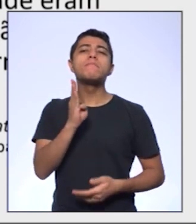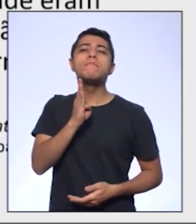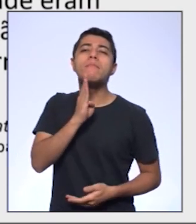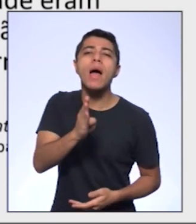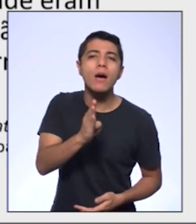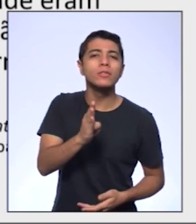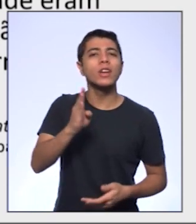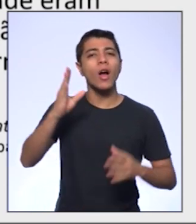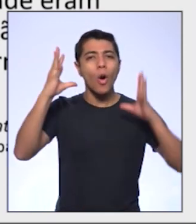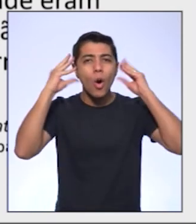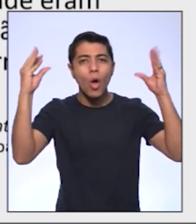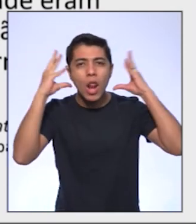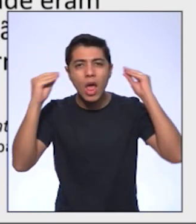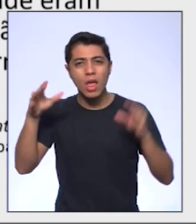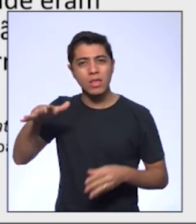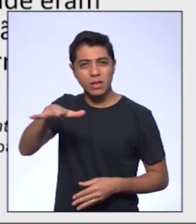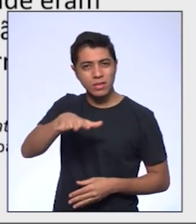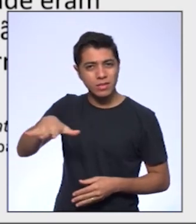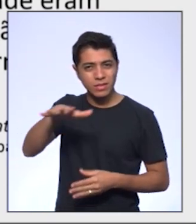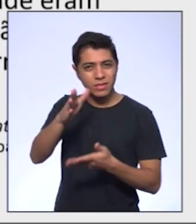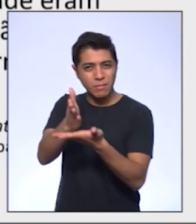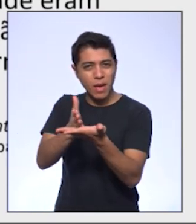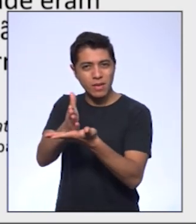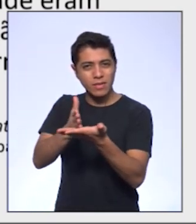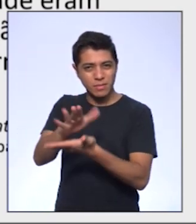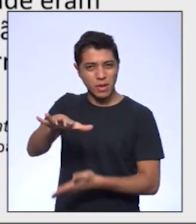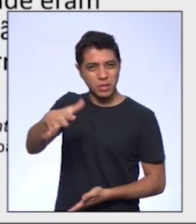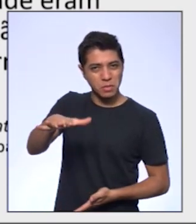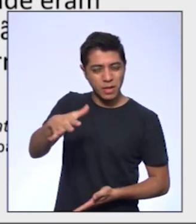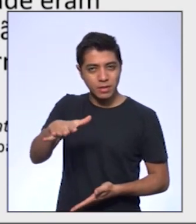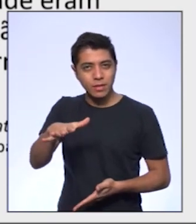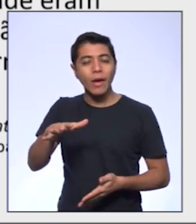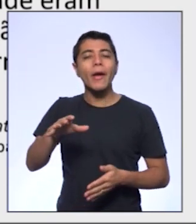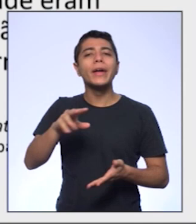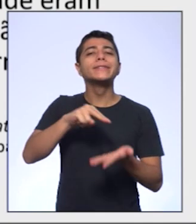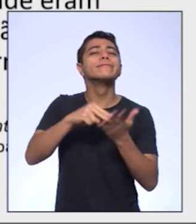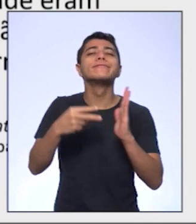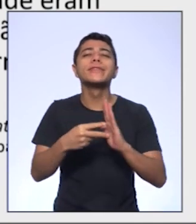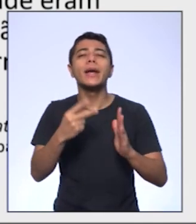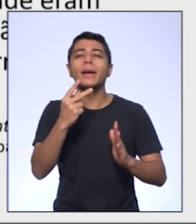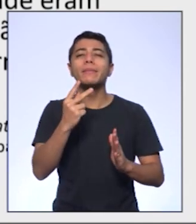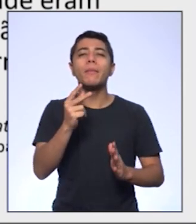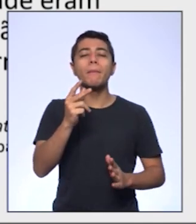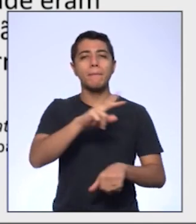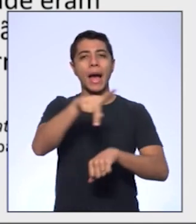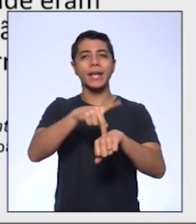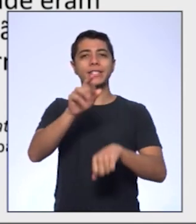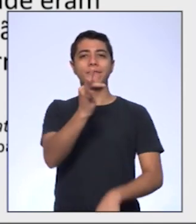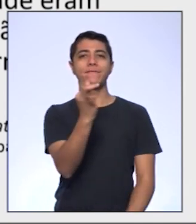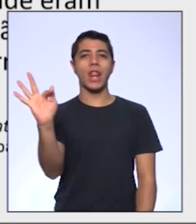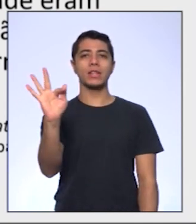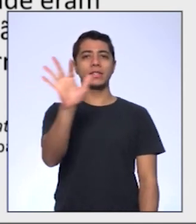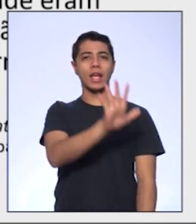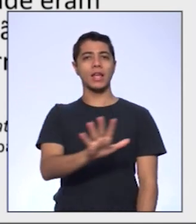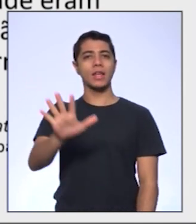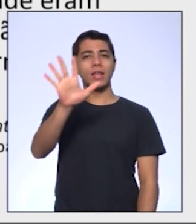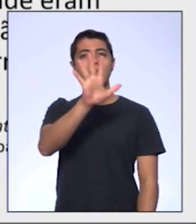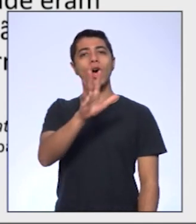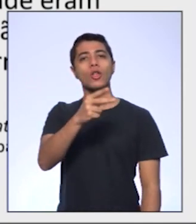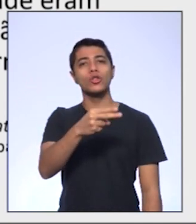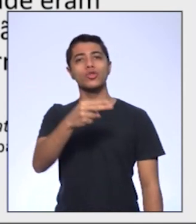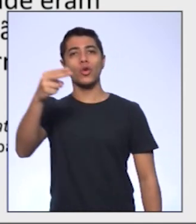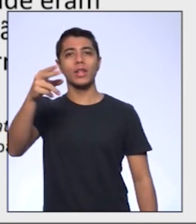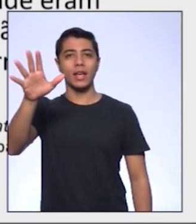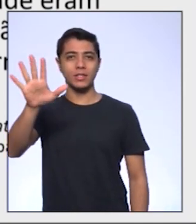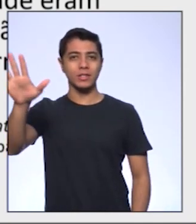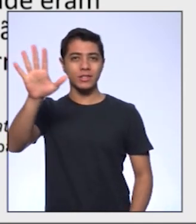tá? Esse colocaria mais ou menos como um nordeste da França, né? Essa parte da Europa. Eles procuravam essa lã